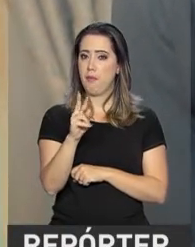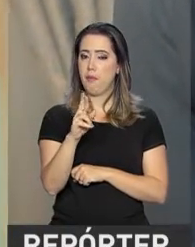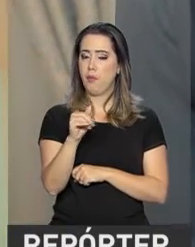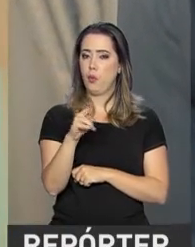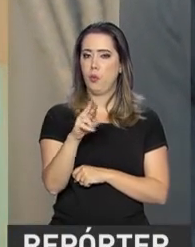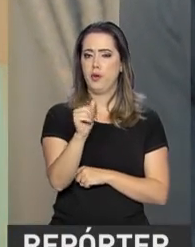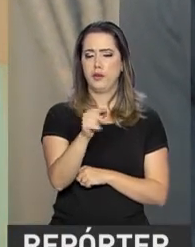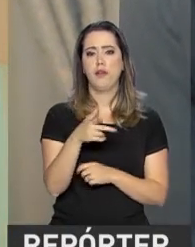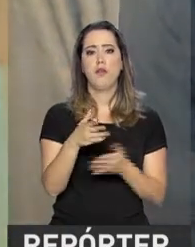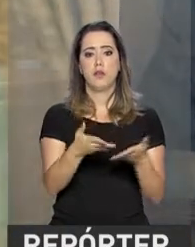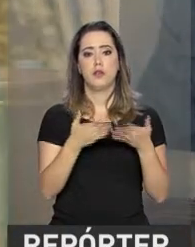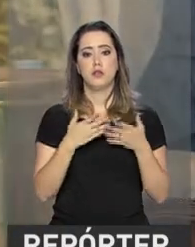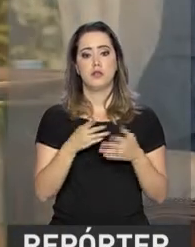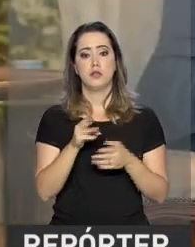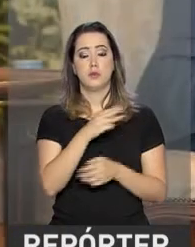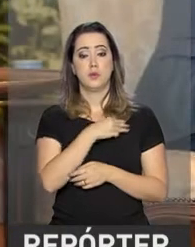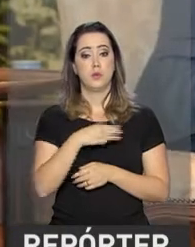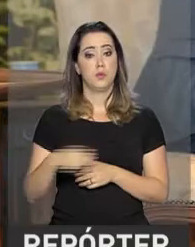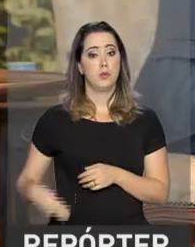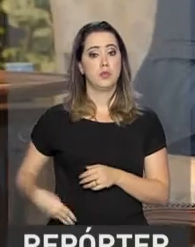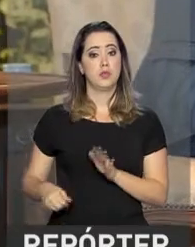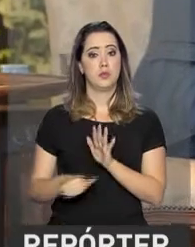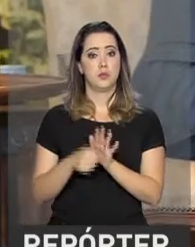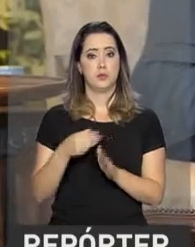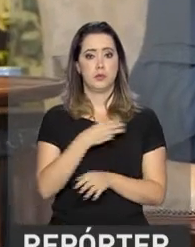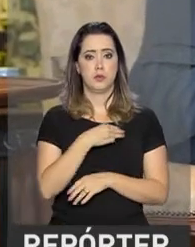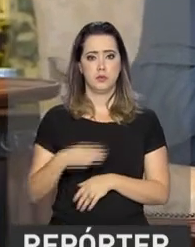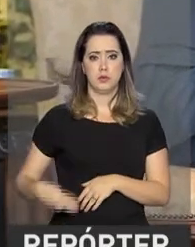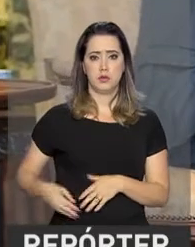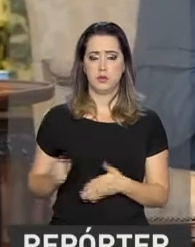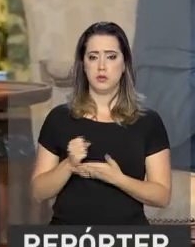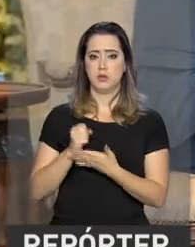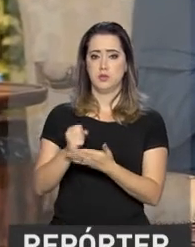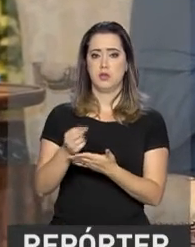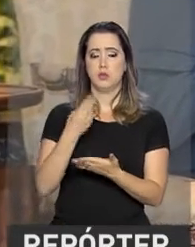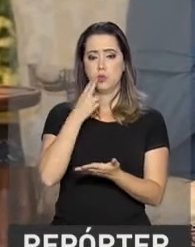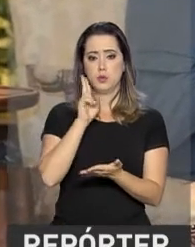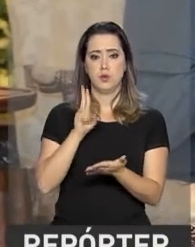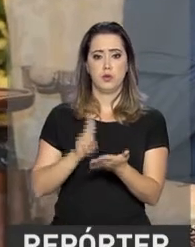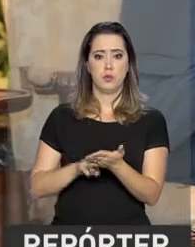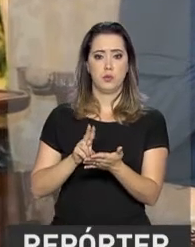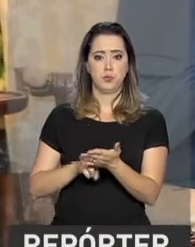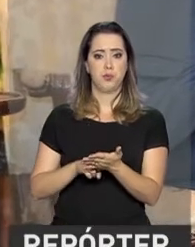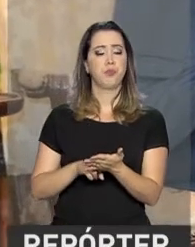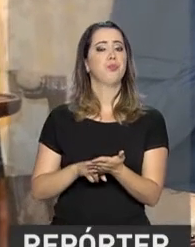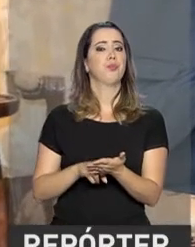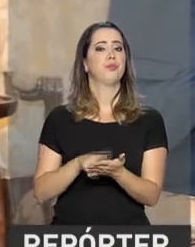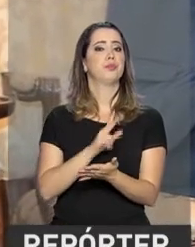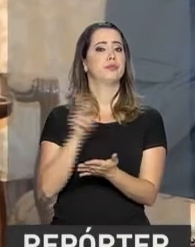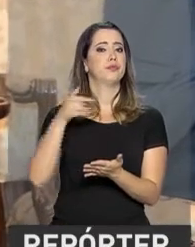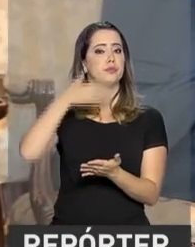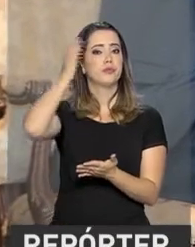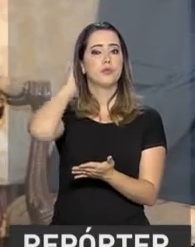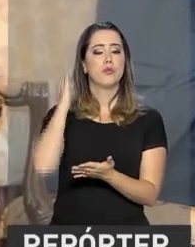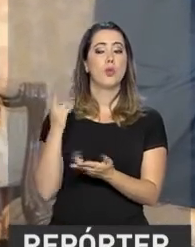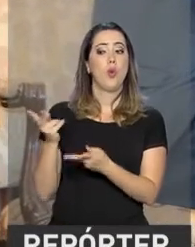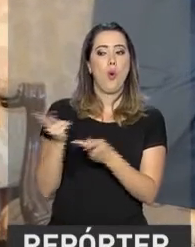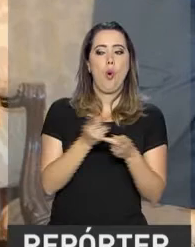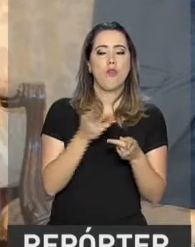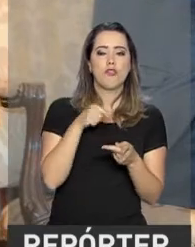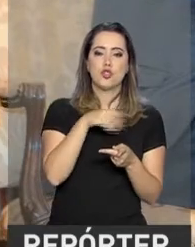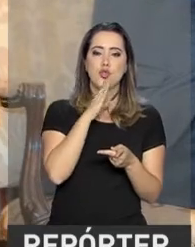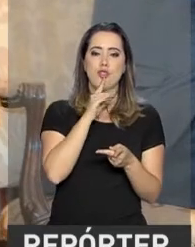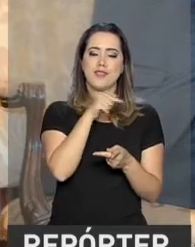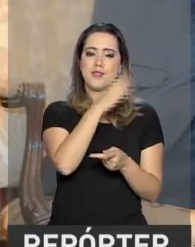país li se em long e entregou ao chefe de governo singapurense uma carta do presidente michel temer com o convite para uma